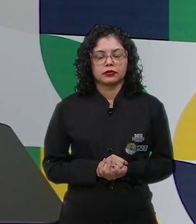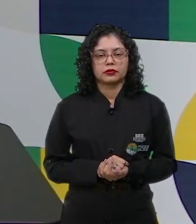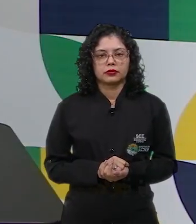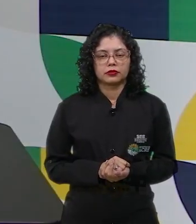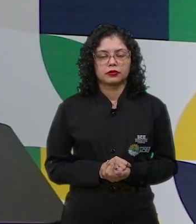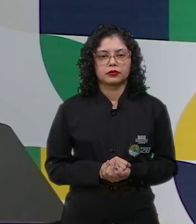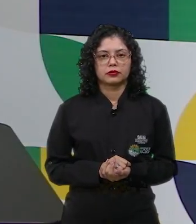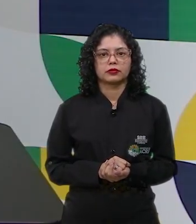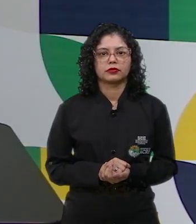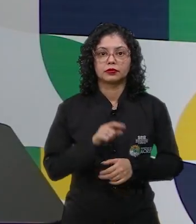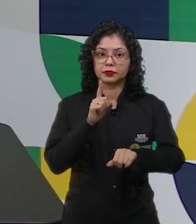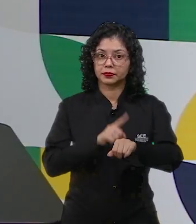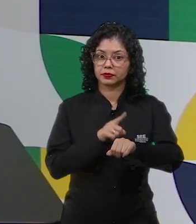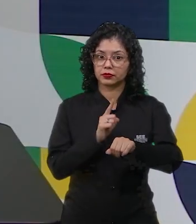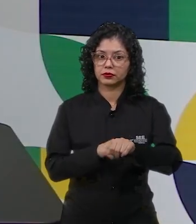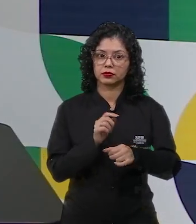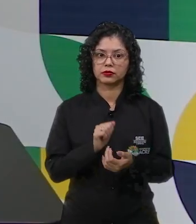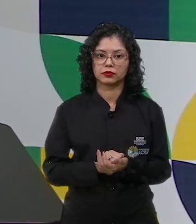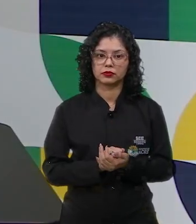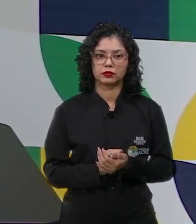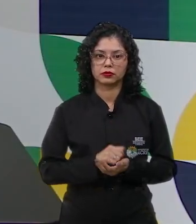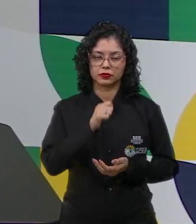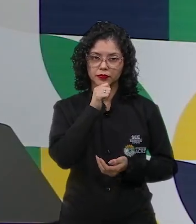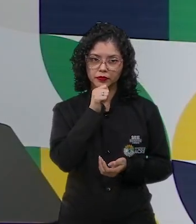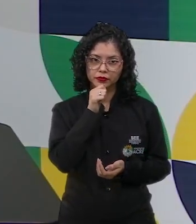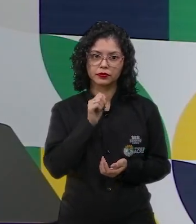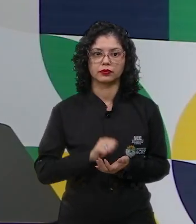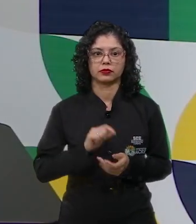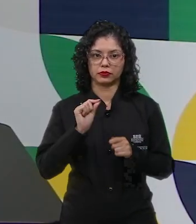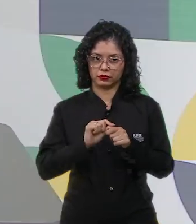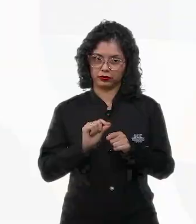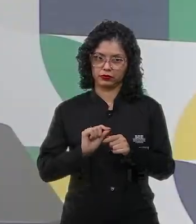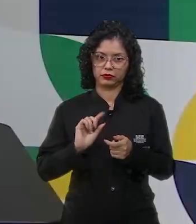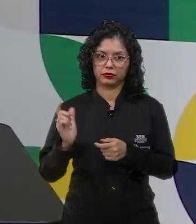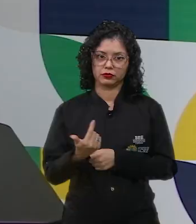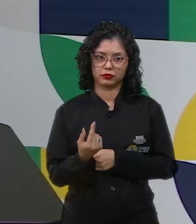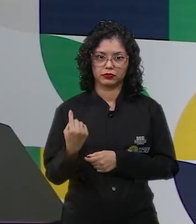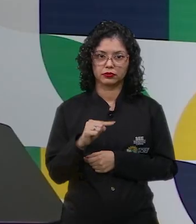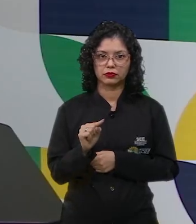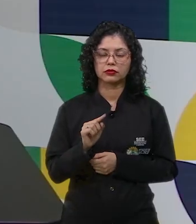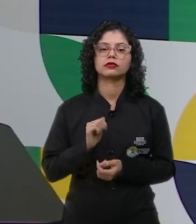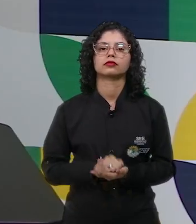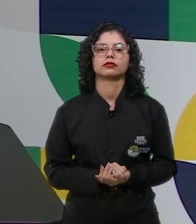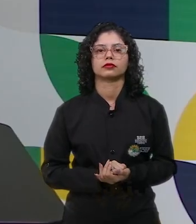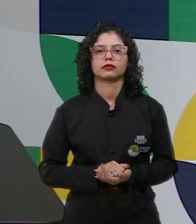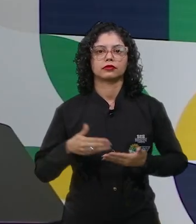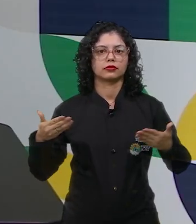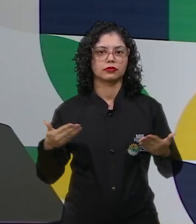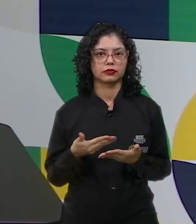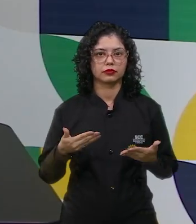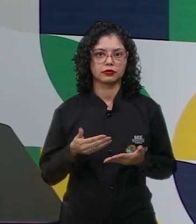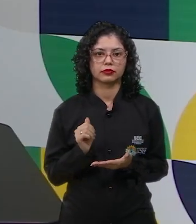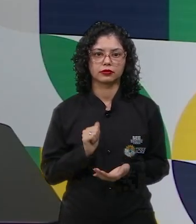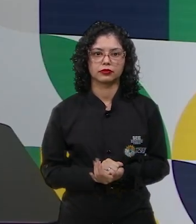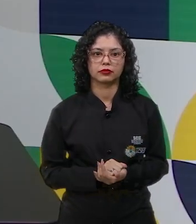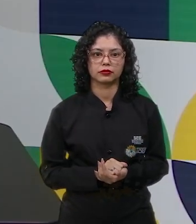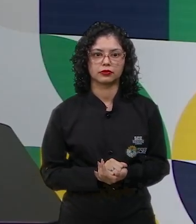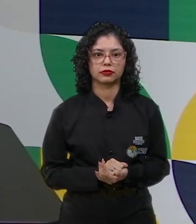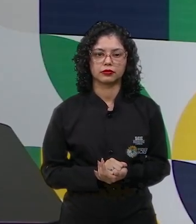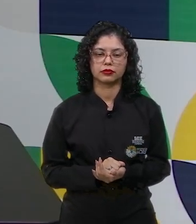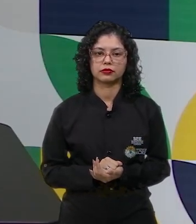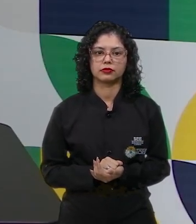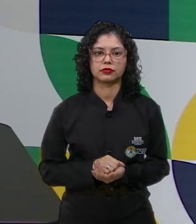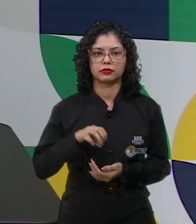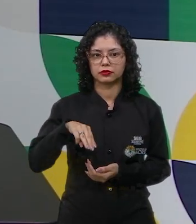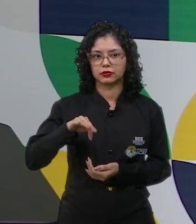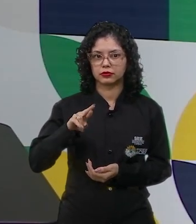do tempo de molho, né? Deixar a roupa de molho. Então agora a gente vai falar da máquina de expresso,